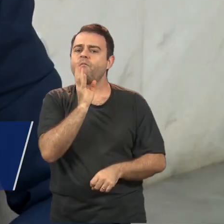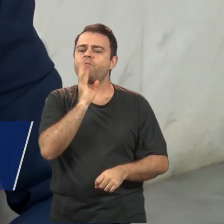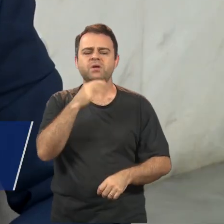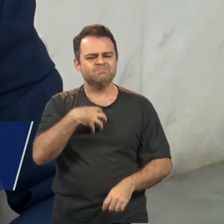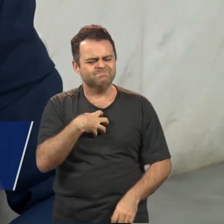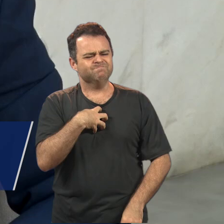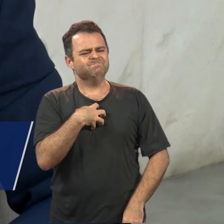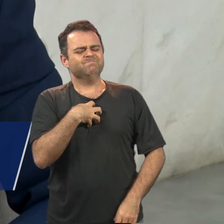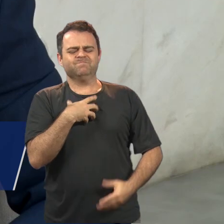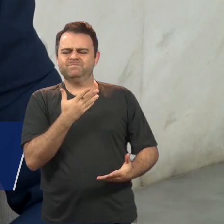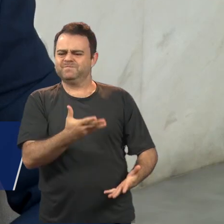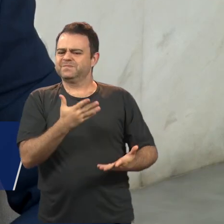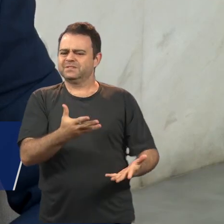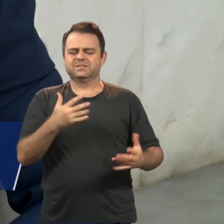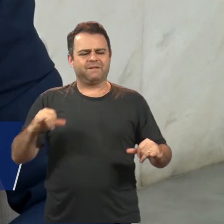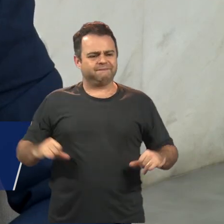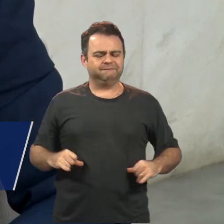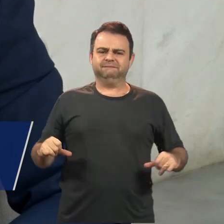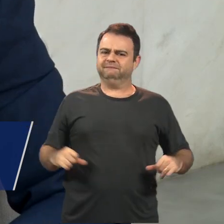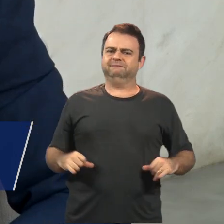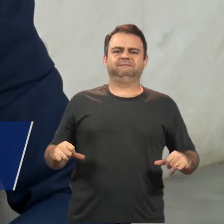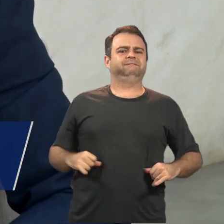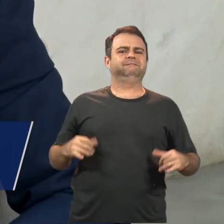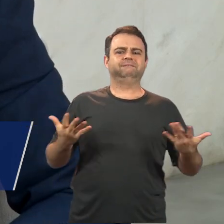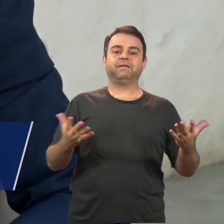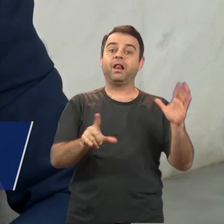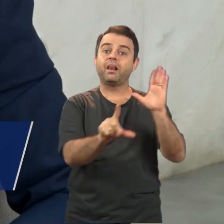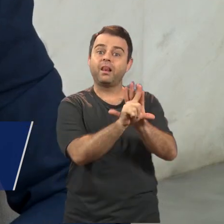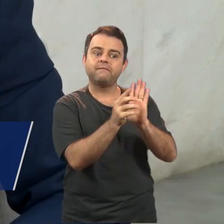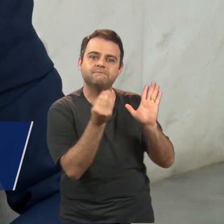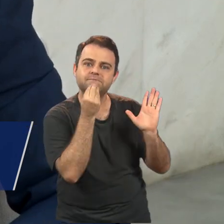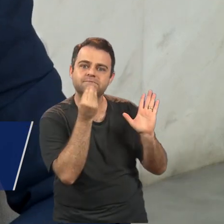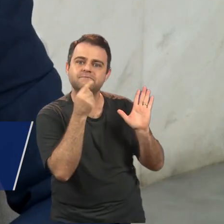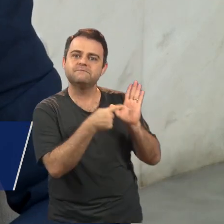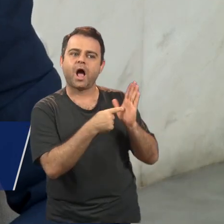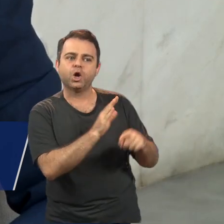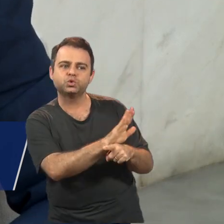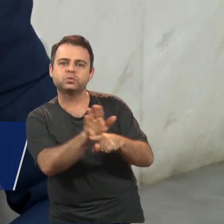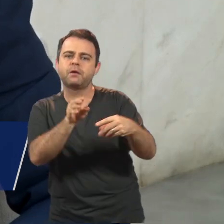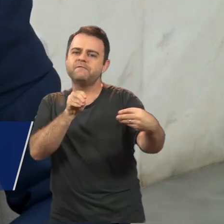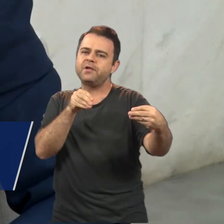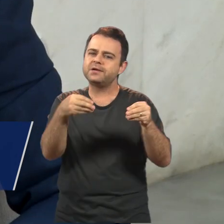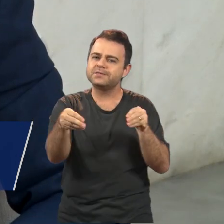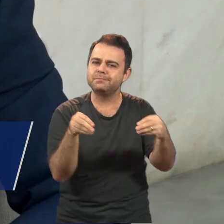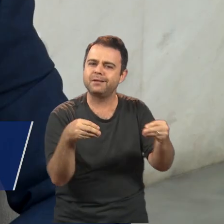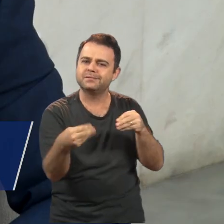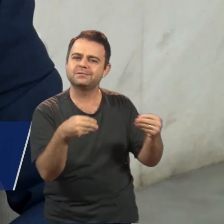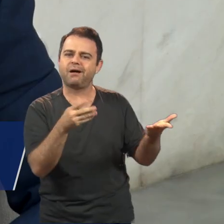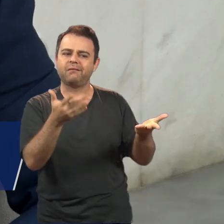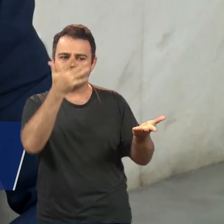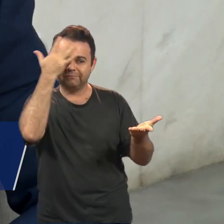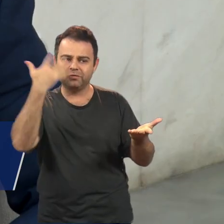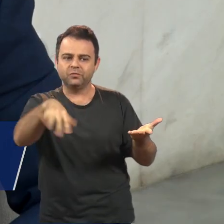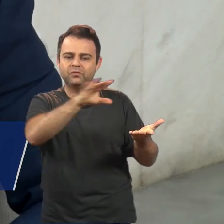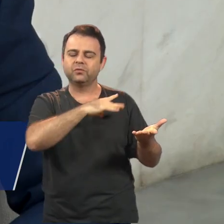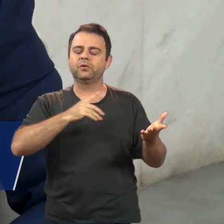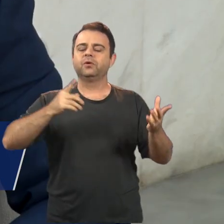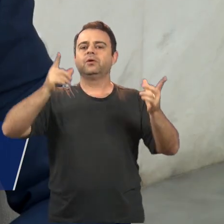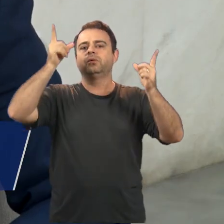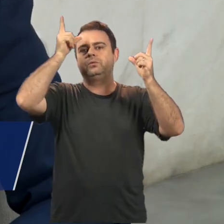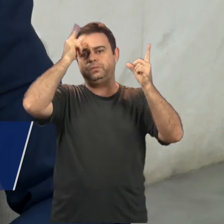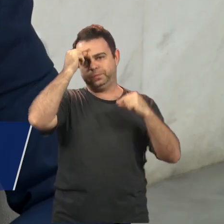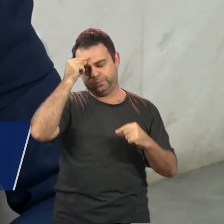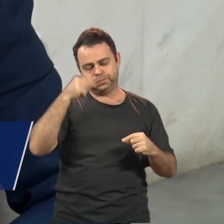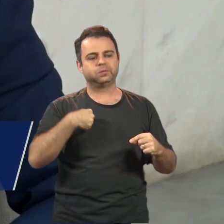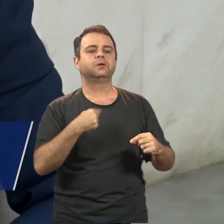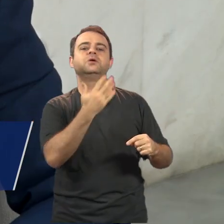comigo. E essa lei, ela visa trazer essa flexibilização, esse alívio para essa população que tanto espera.